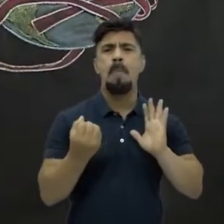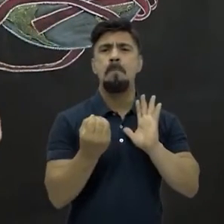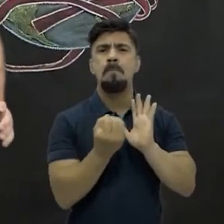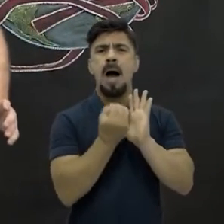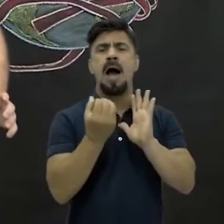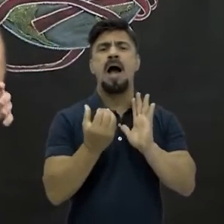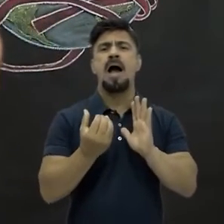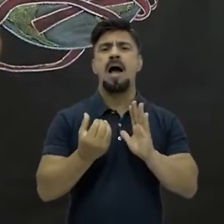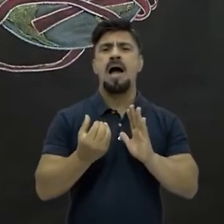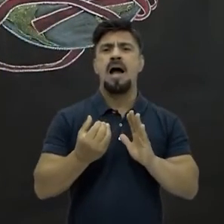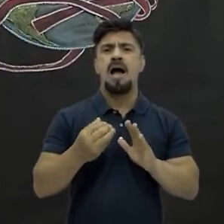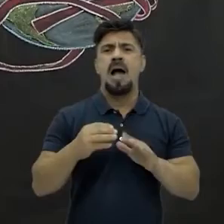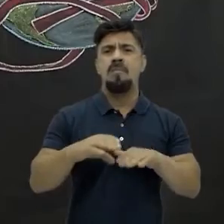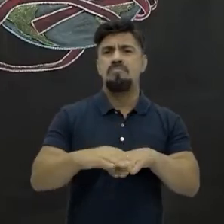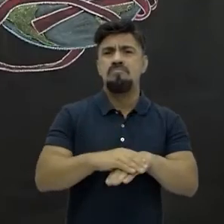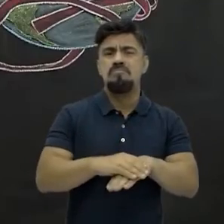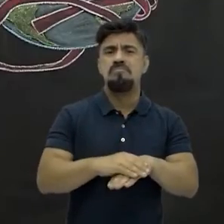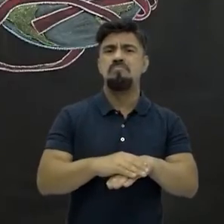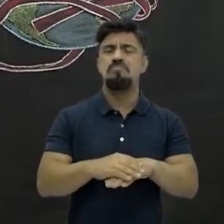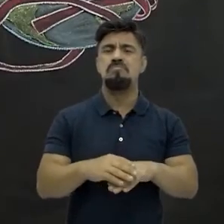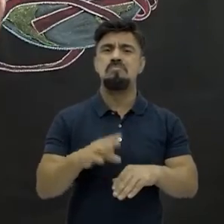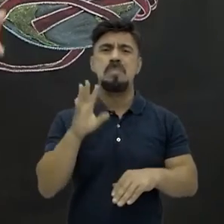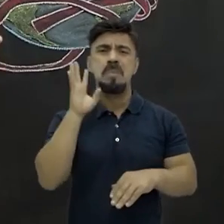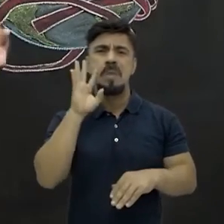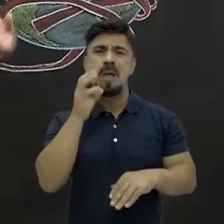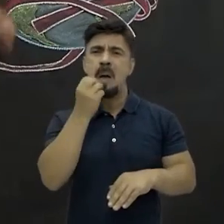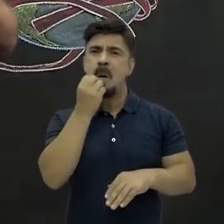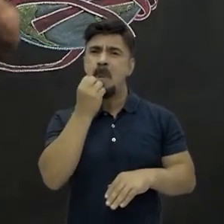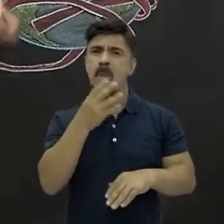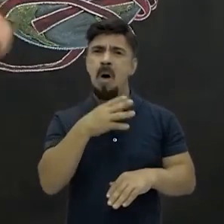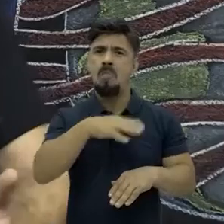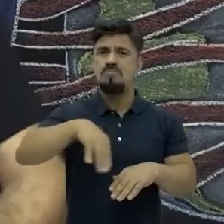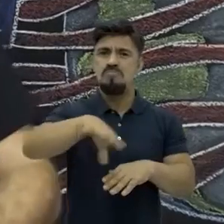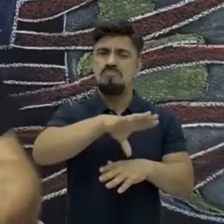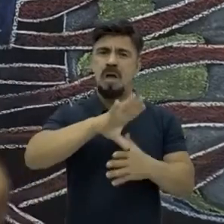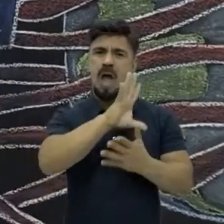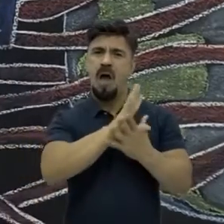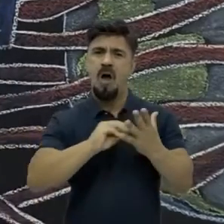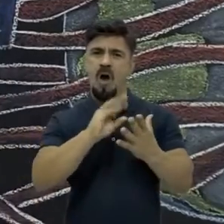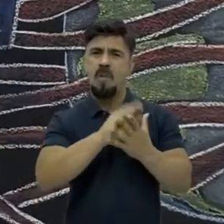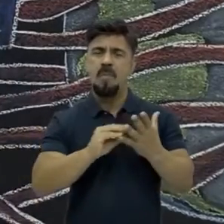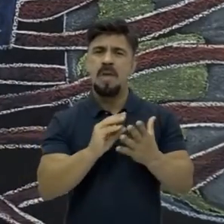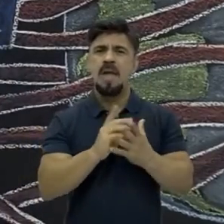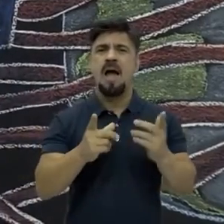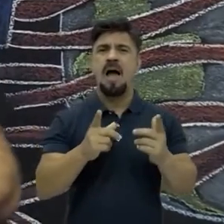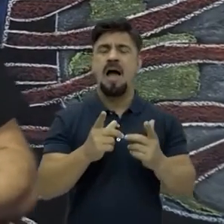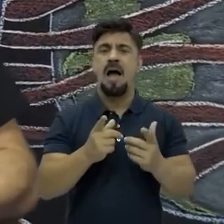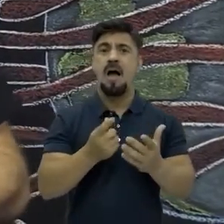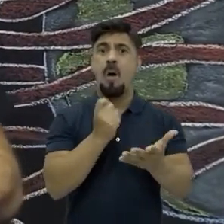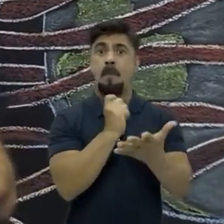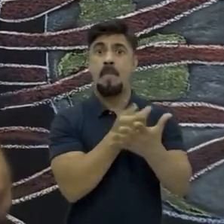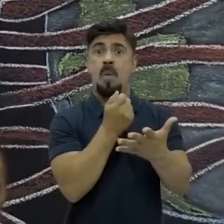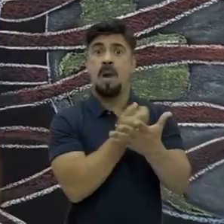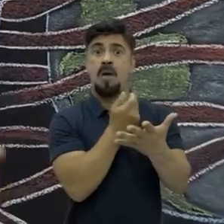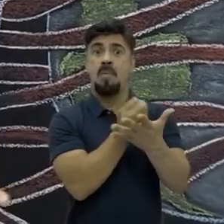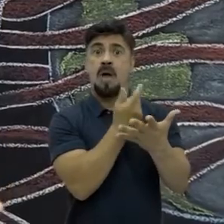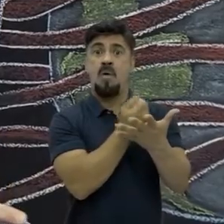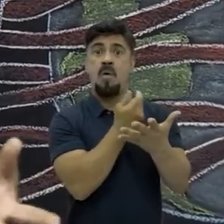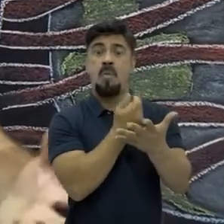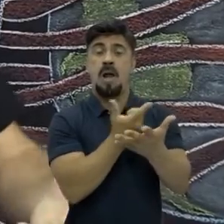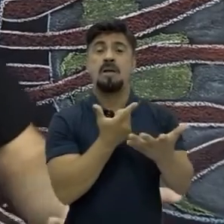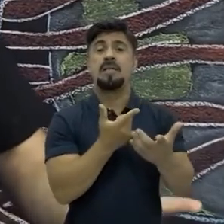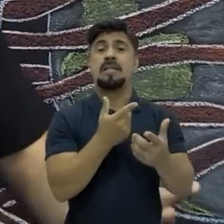tênisinho legal. Você, para estar próximo de um círculo social, você precisava estar na onda do consumismo. Então,